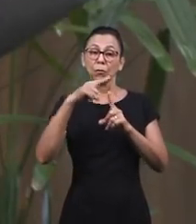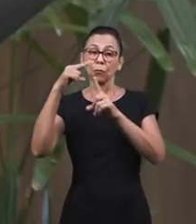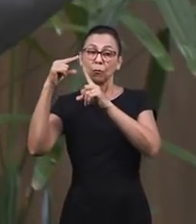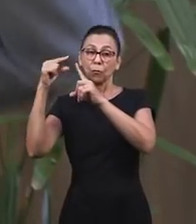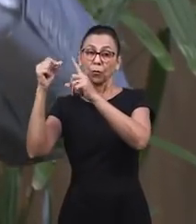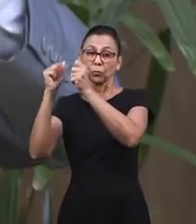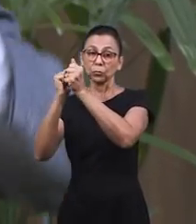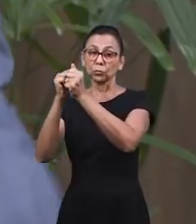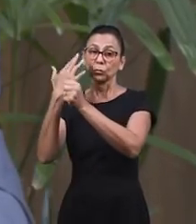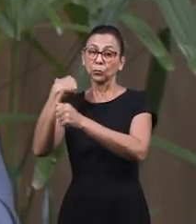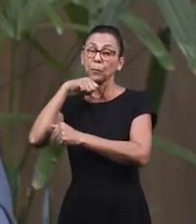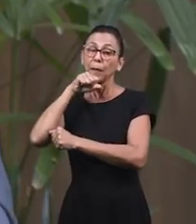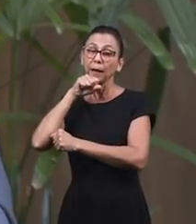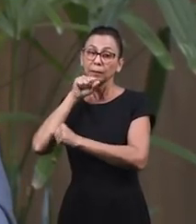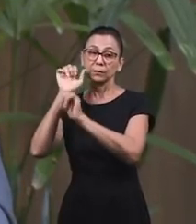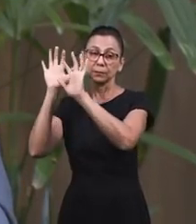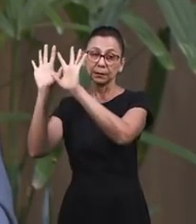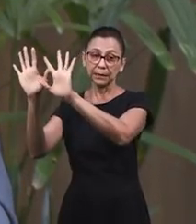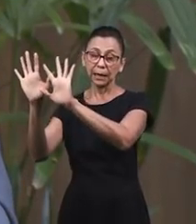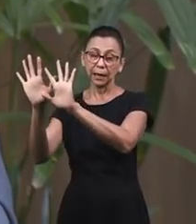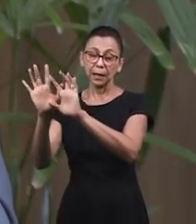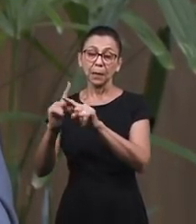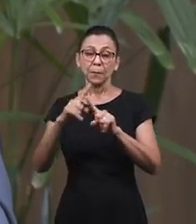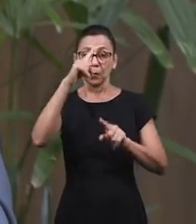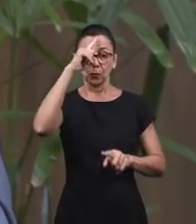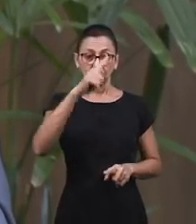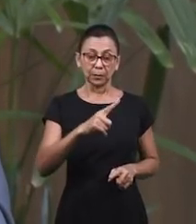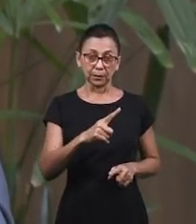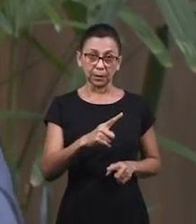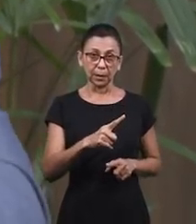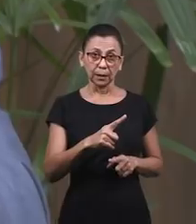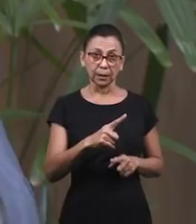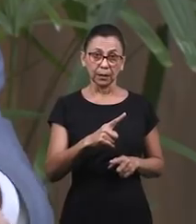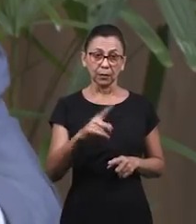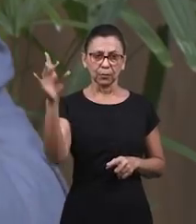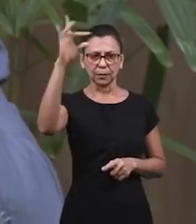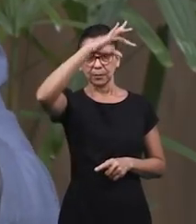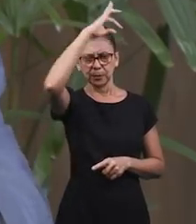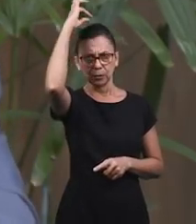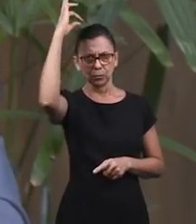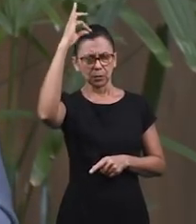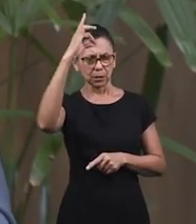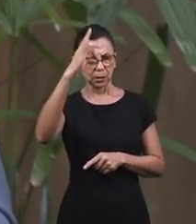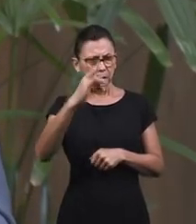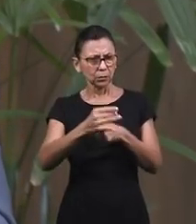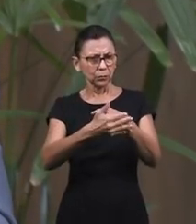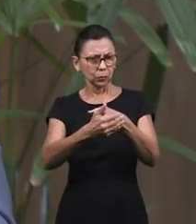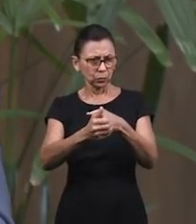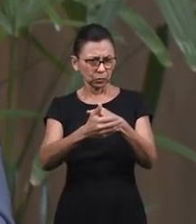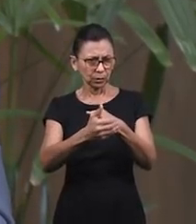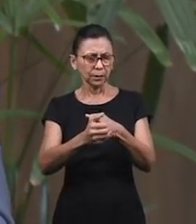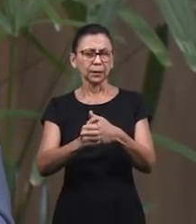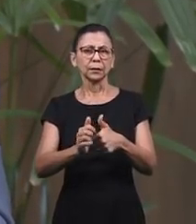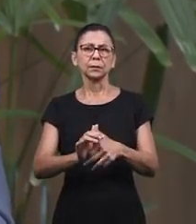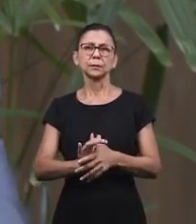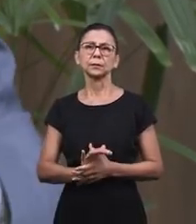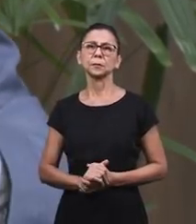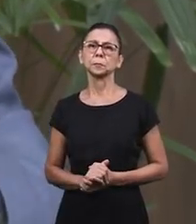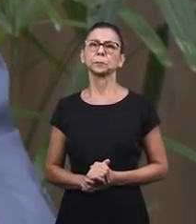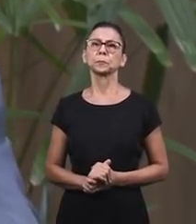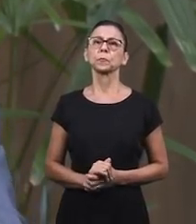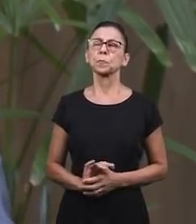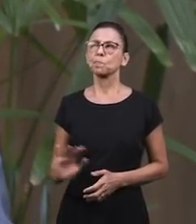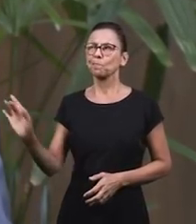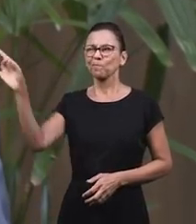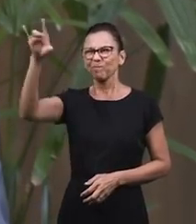herança. Aí naquele dia extraordinário, homens comuns, homens simples, o Espírito Santo foi derramado